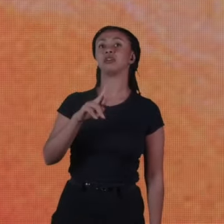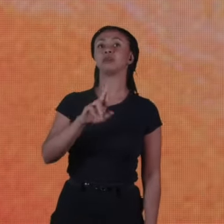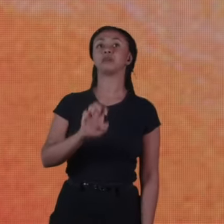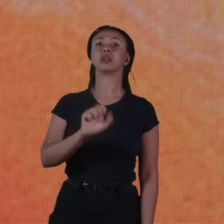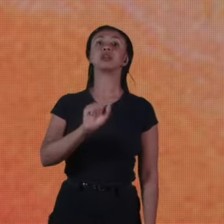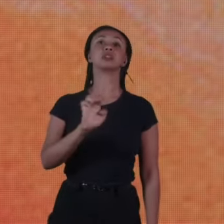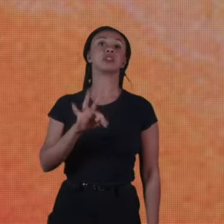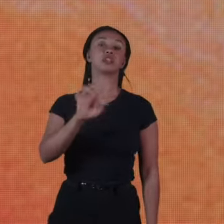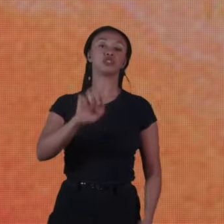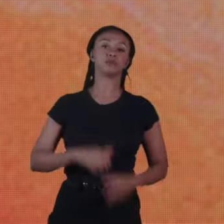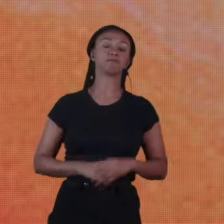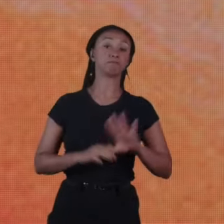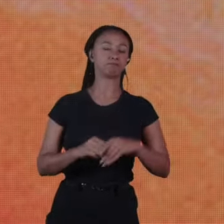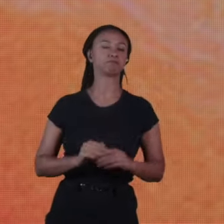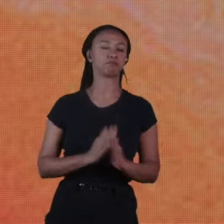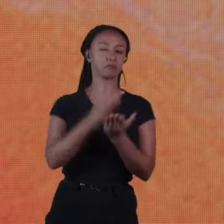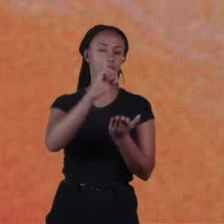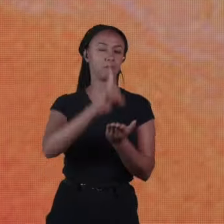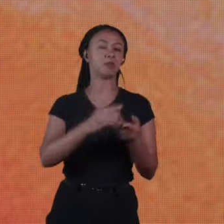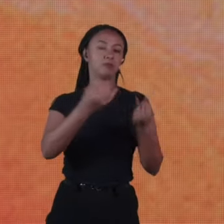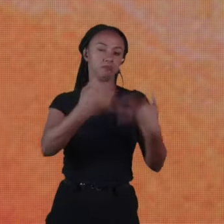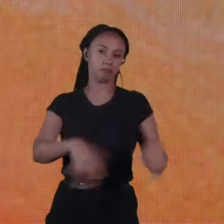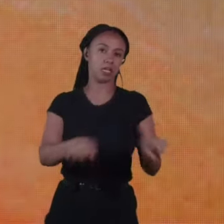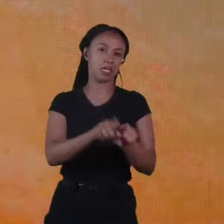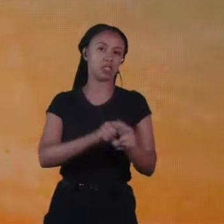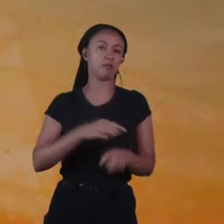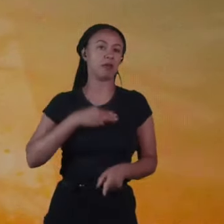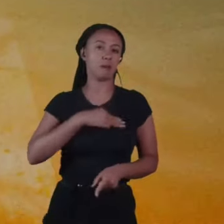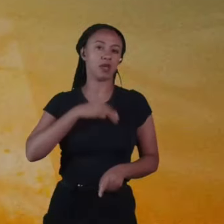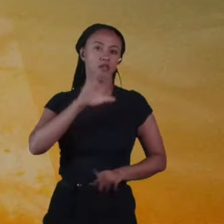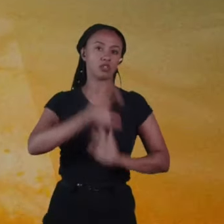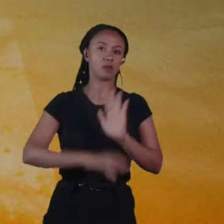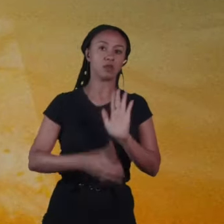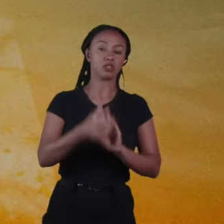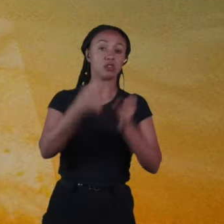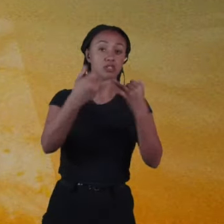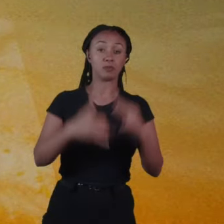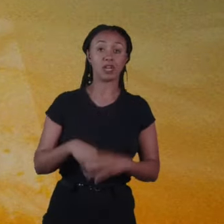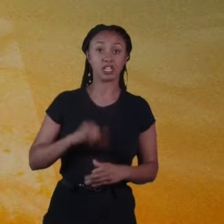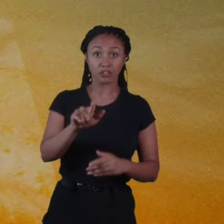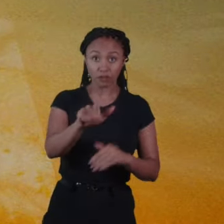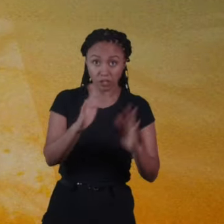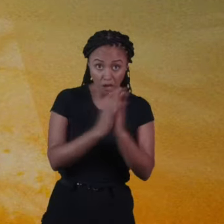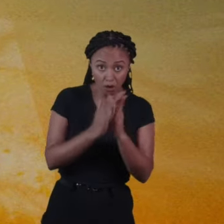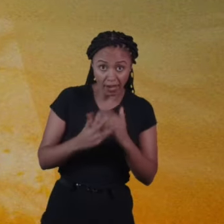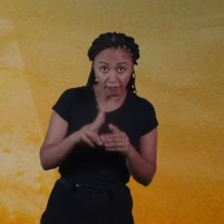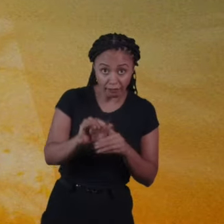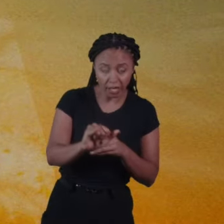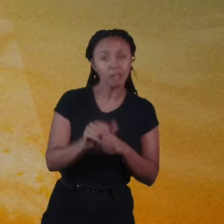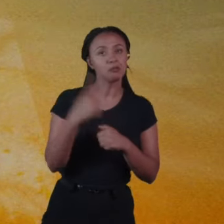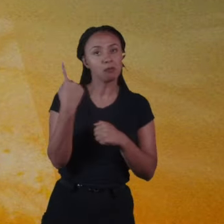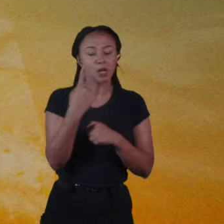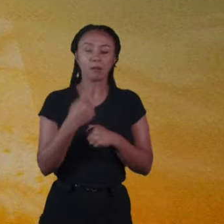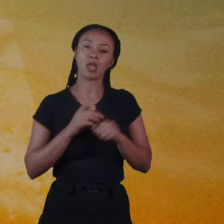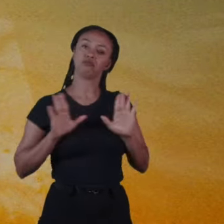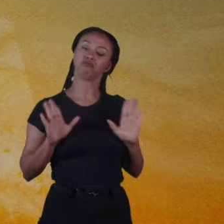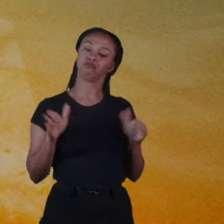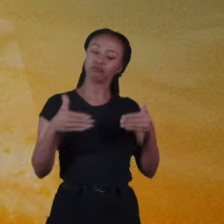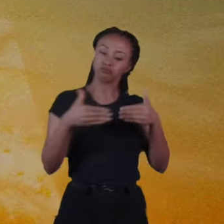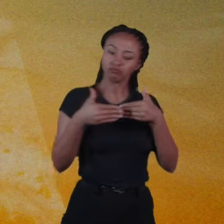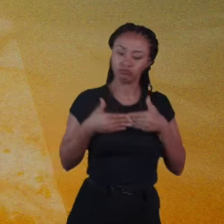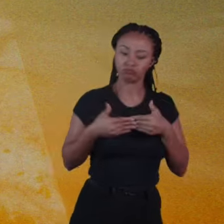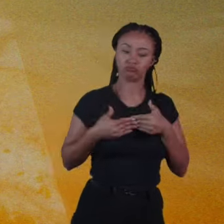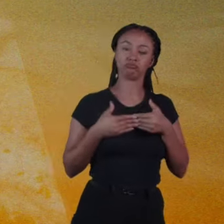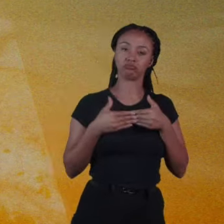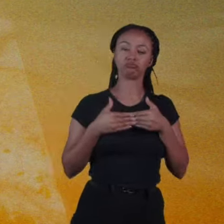Mateus 6,6 diz: tu porém, quando orares, entra no teu quarto e fecha a porta, orarás a teu Pai que está em secreto,